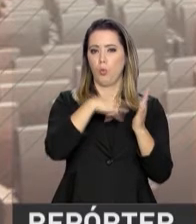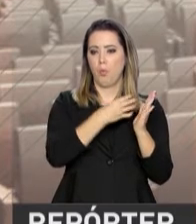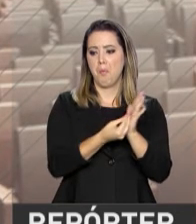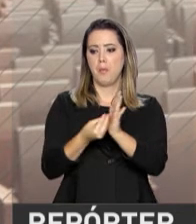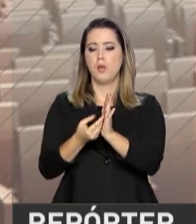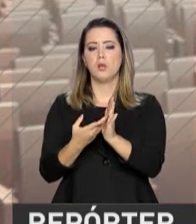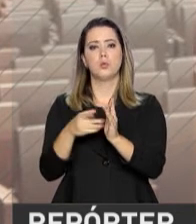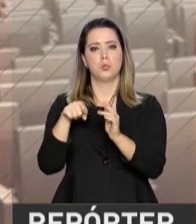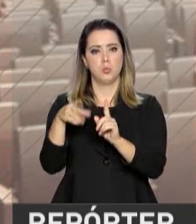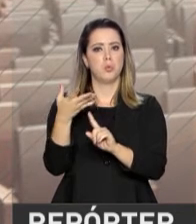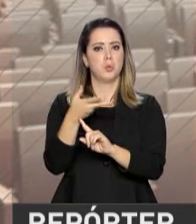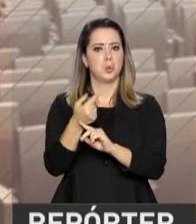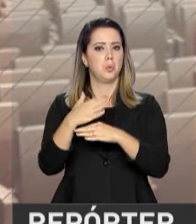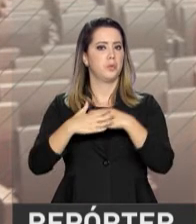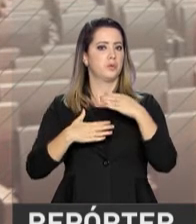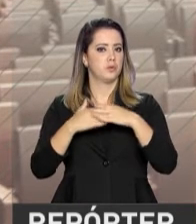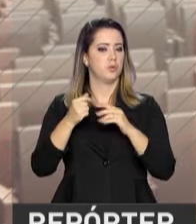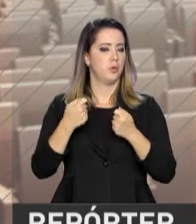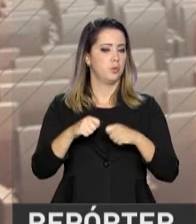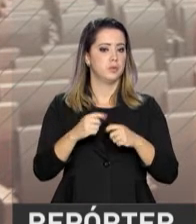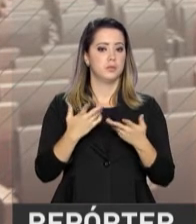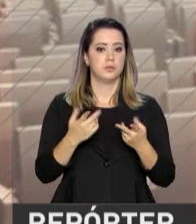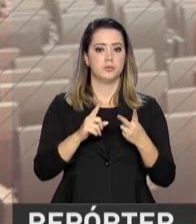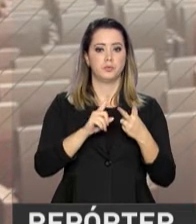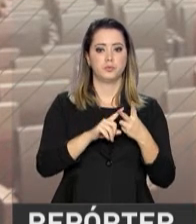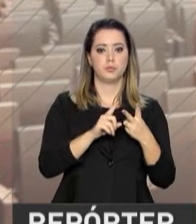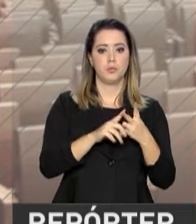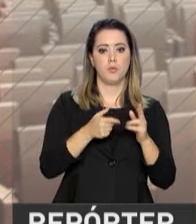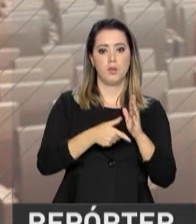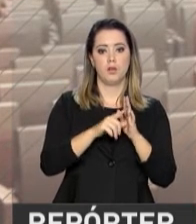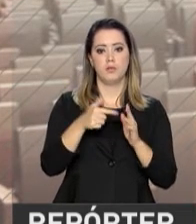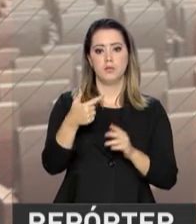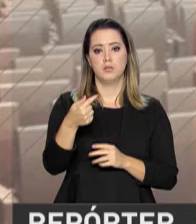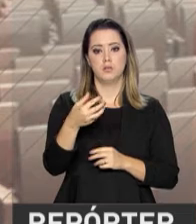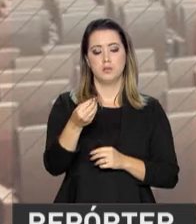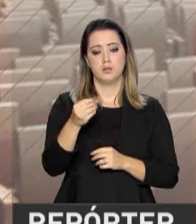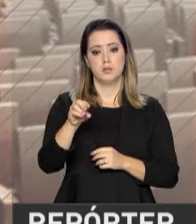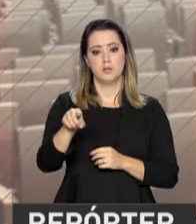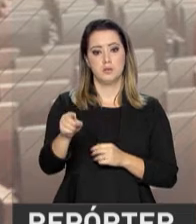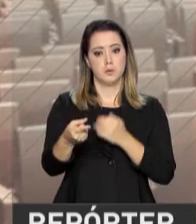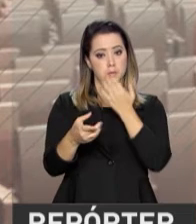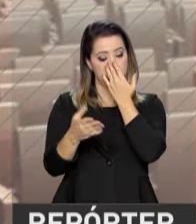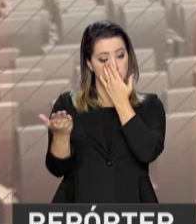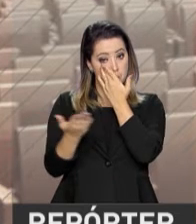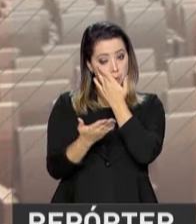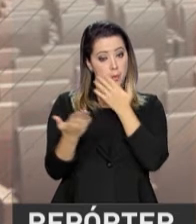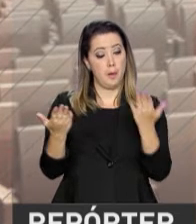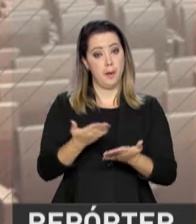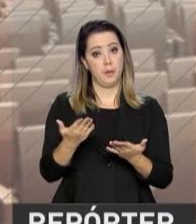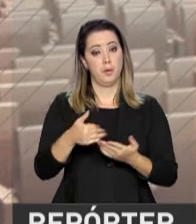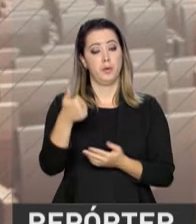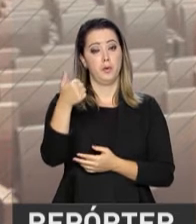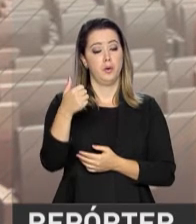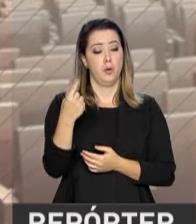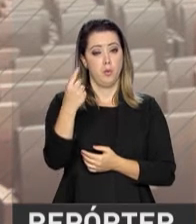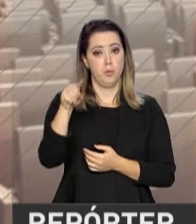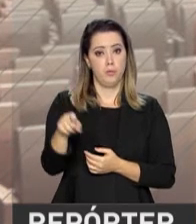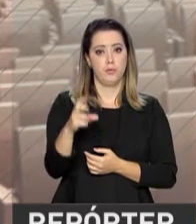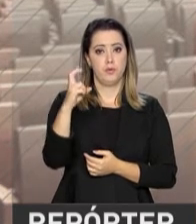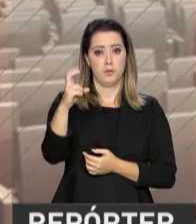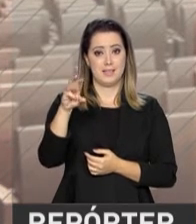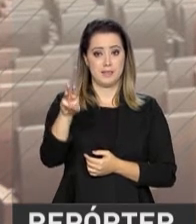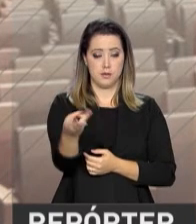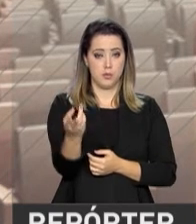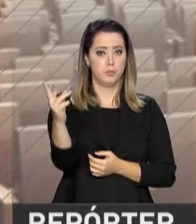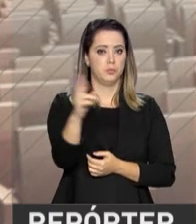Os valores do patrocínio aumentam de R$700 mil para R$1,5 milhão para pessoas físicas e